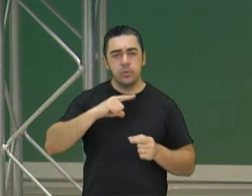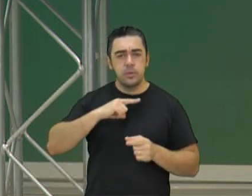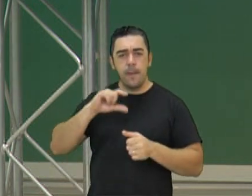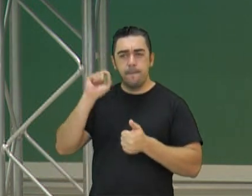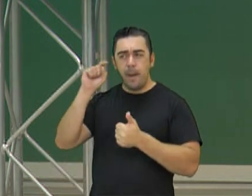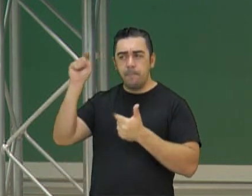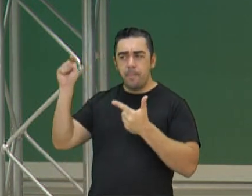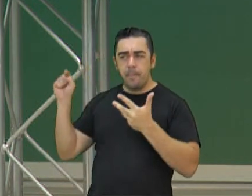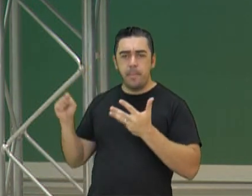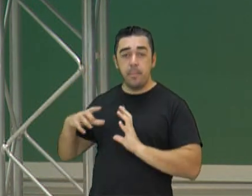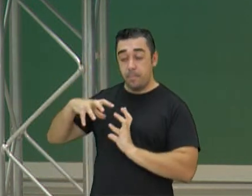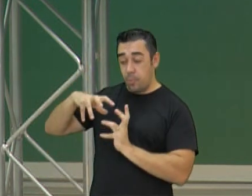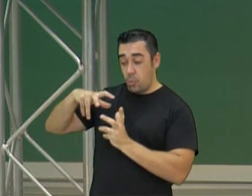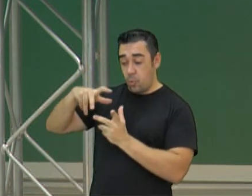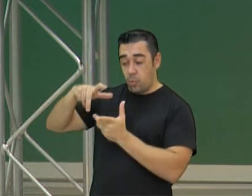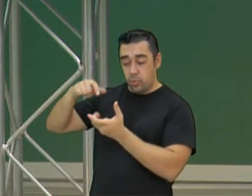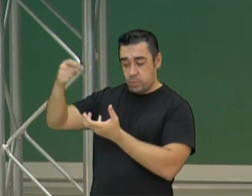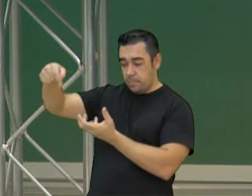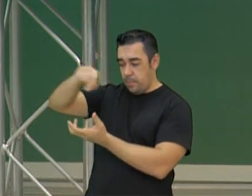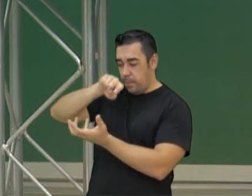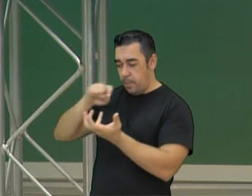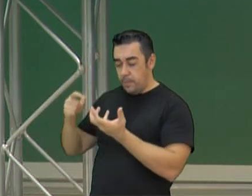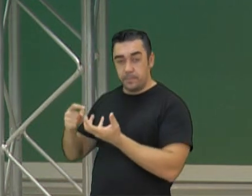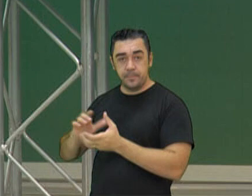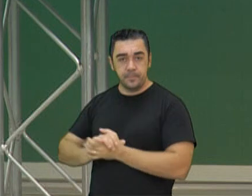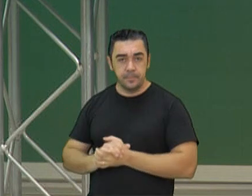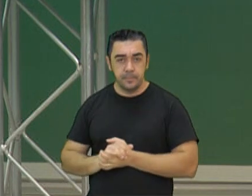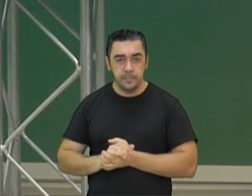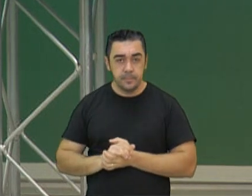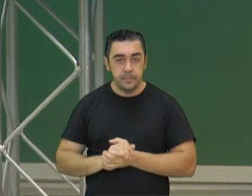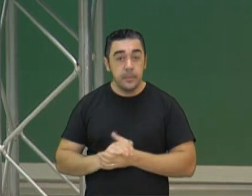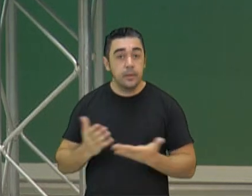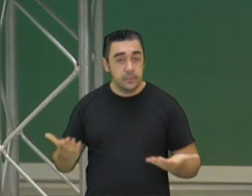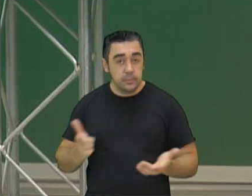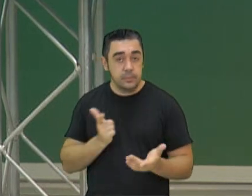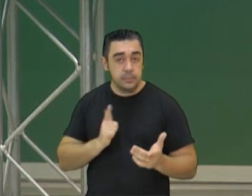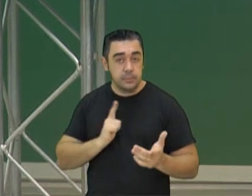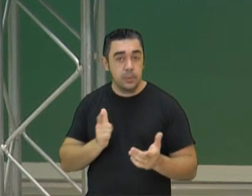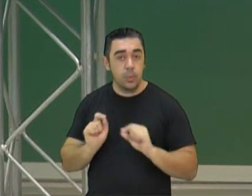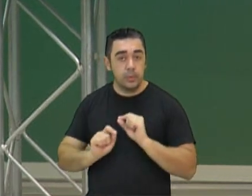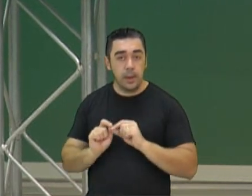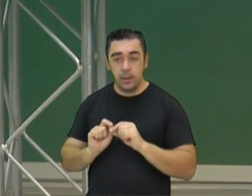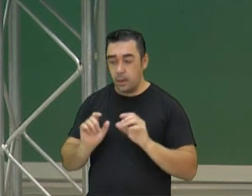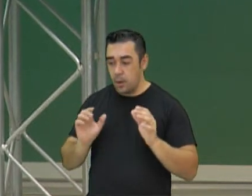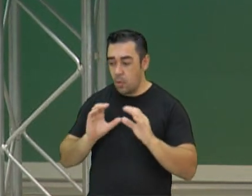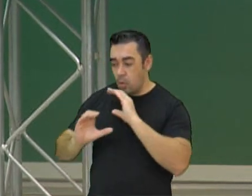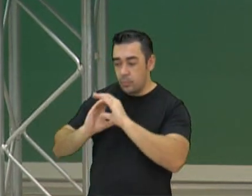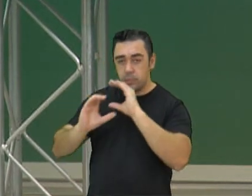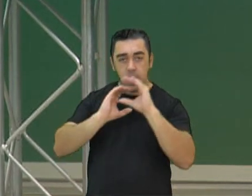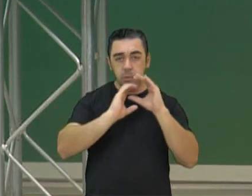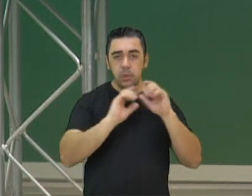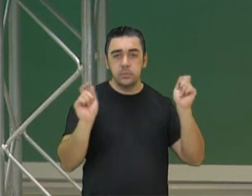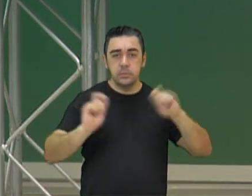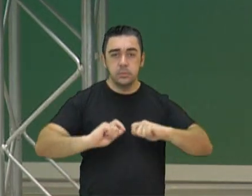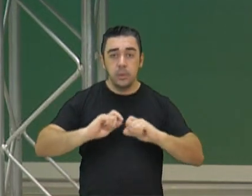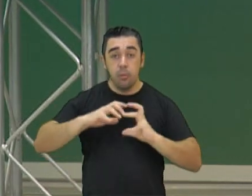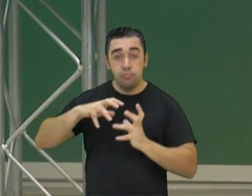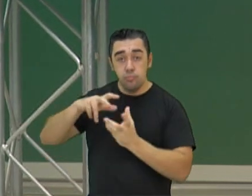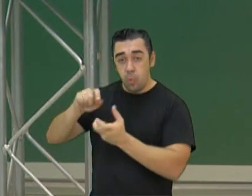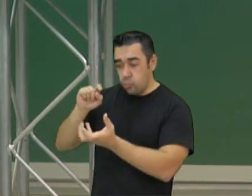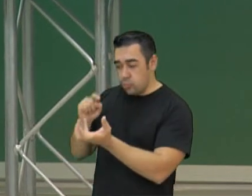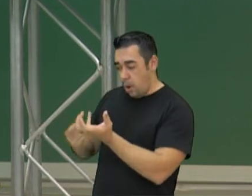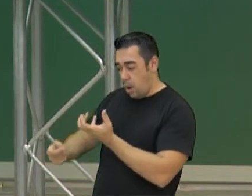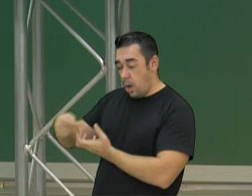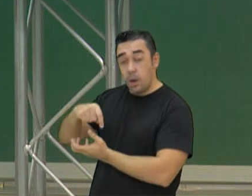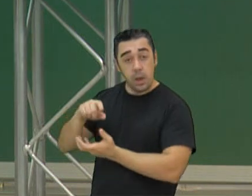Nepal. Então, pensem que doideira. De repente, a gente tem um meio de comunicação que se comunica com o mundo inteiro. E